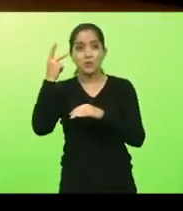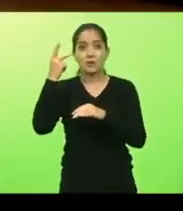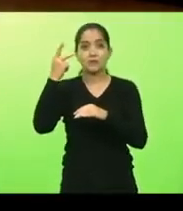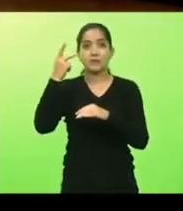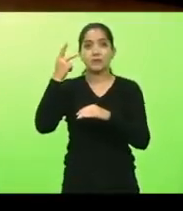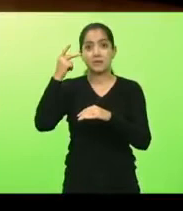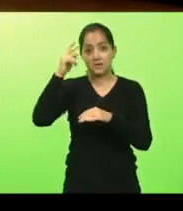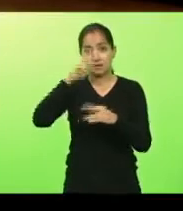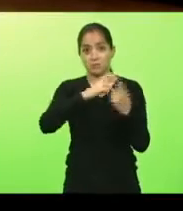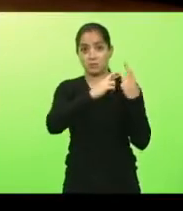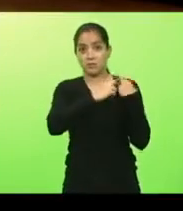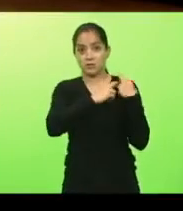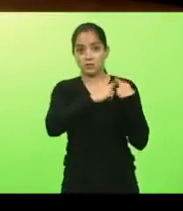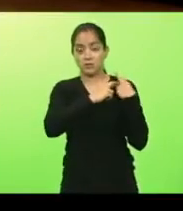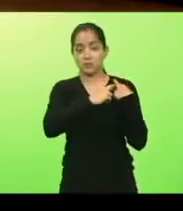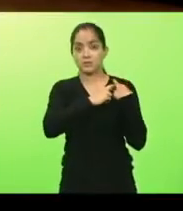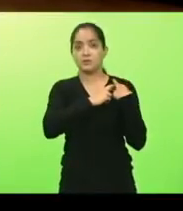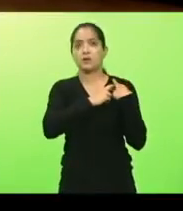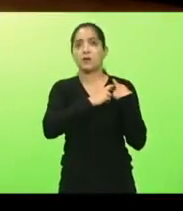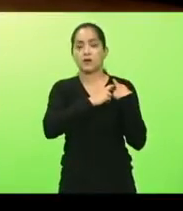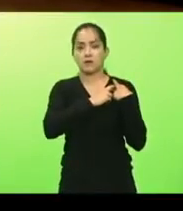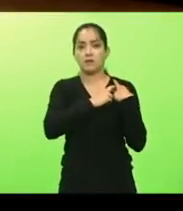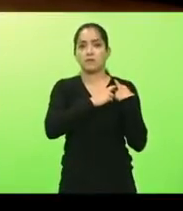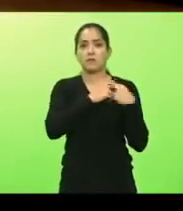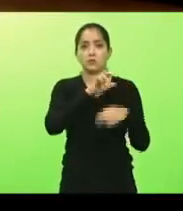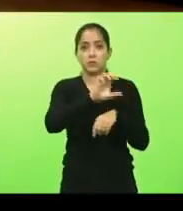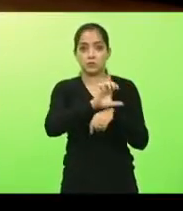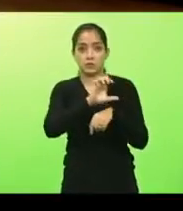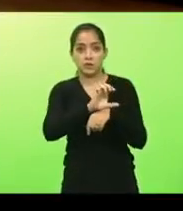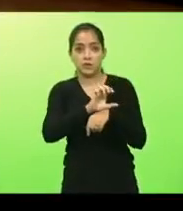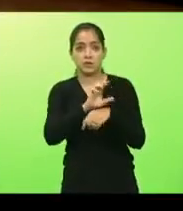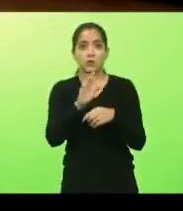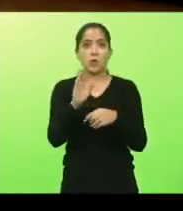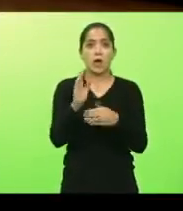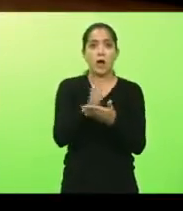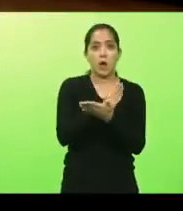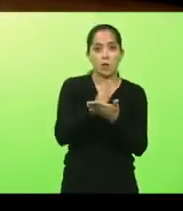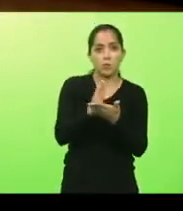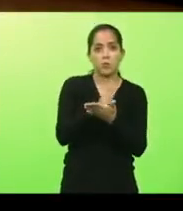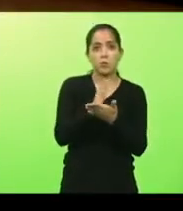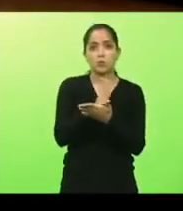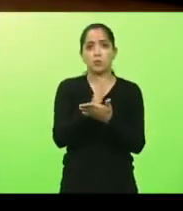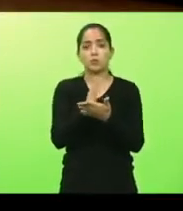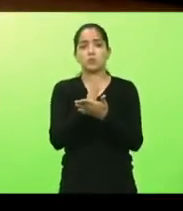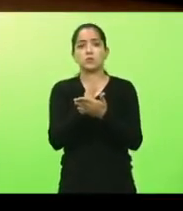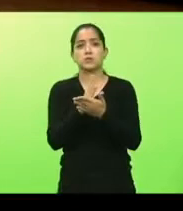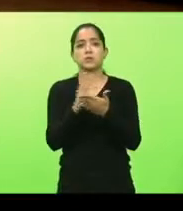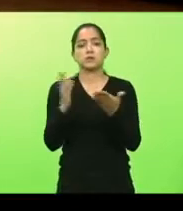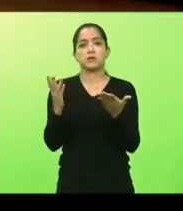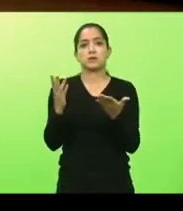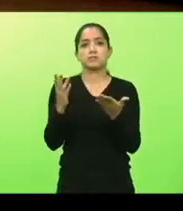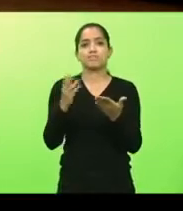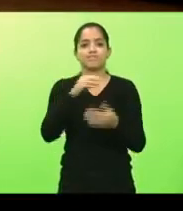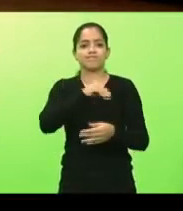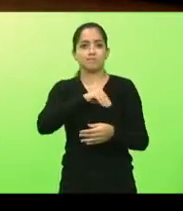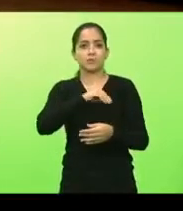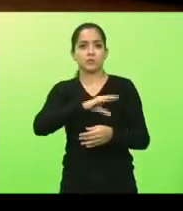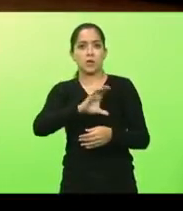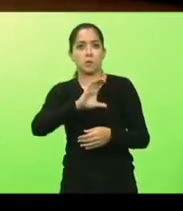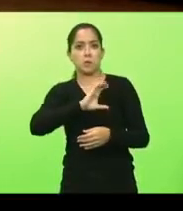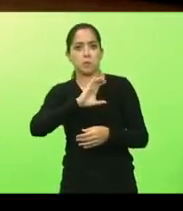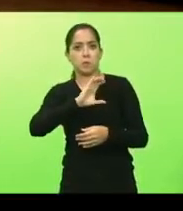Estado, com o título de coronel, alguns deles recebendo quase R$ 60 mil por mês, não